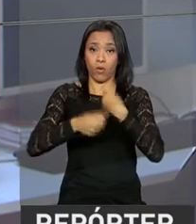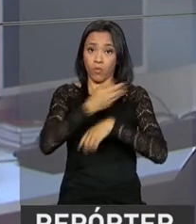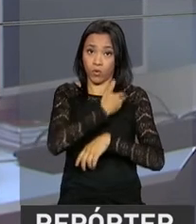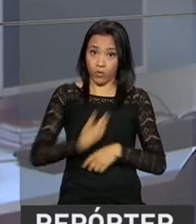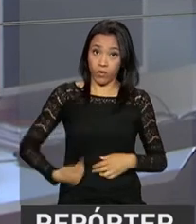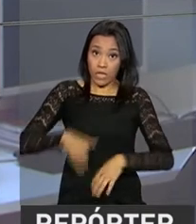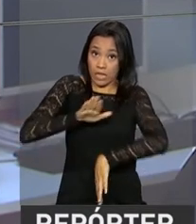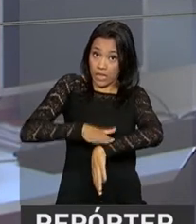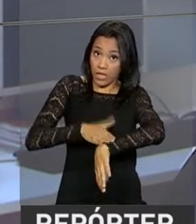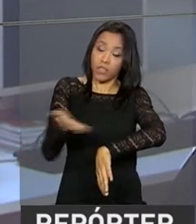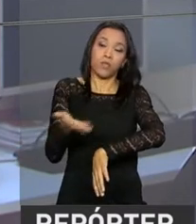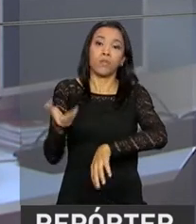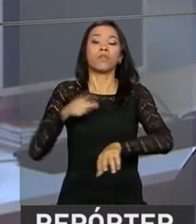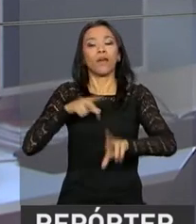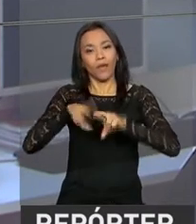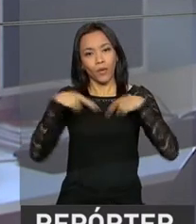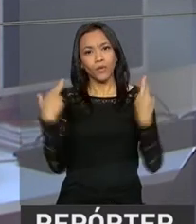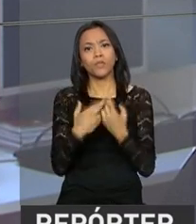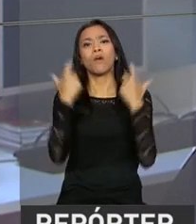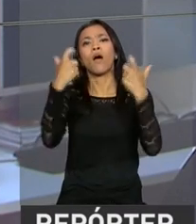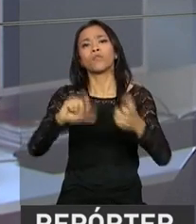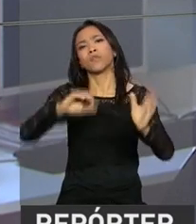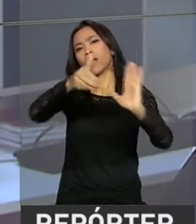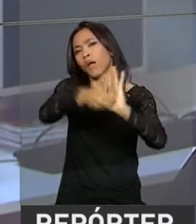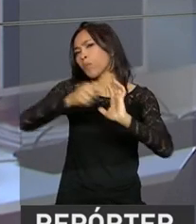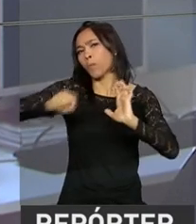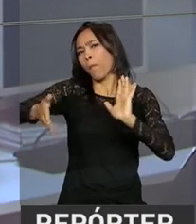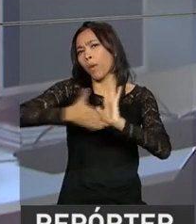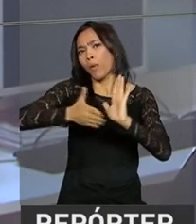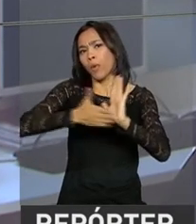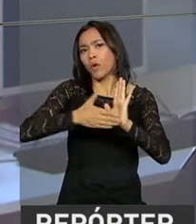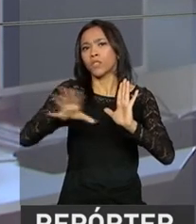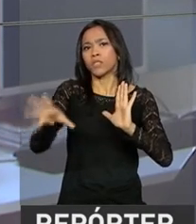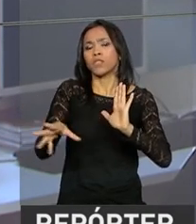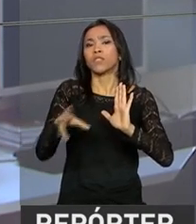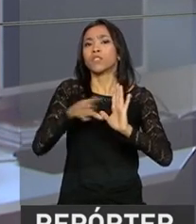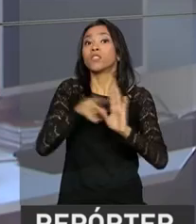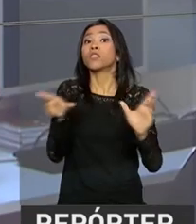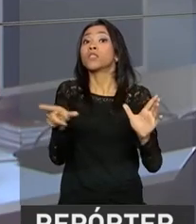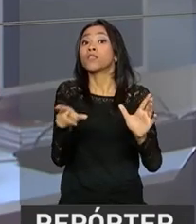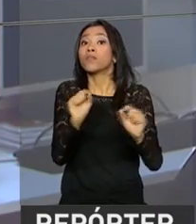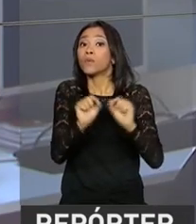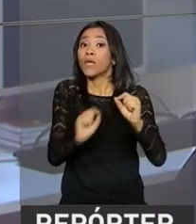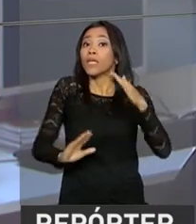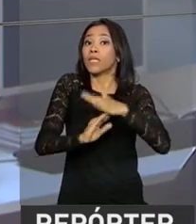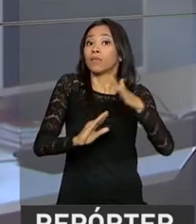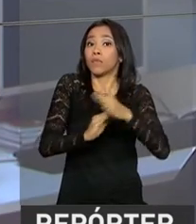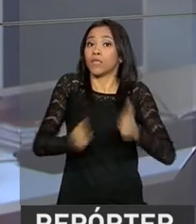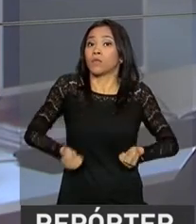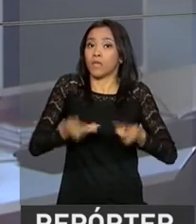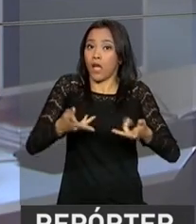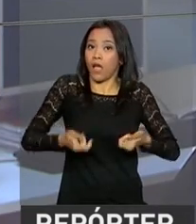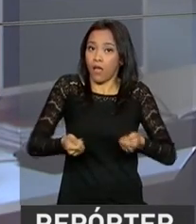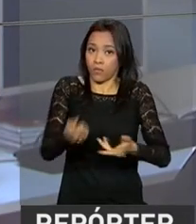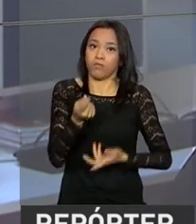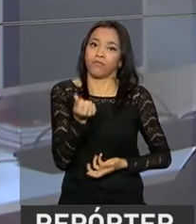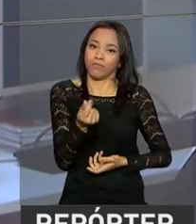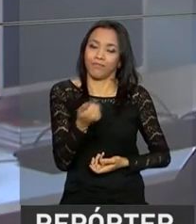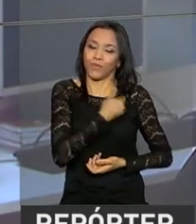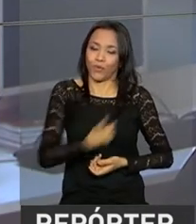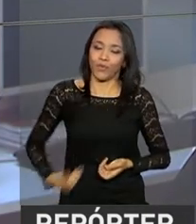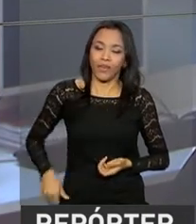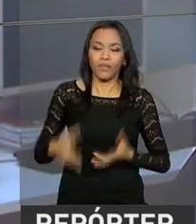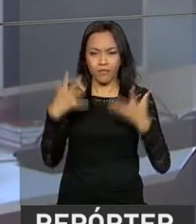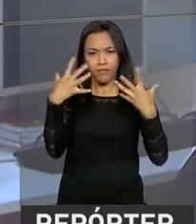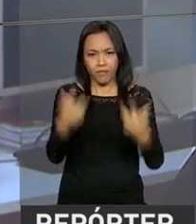reunida neste momento com o relator na Câmara da proposta de emenda à Constituição que limita os gastos públicos. Vamos falar ao vivo